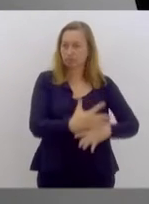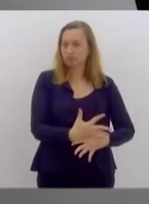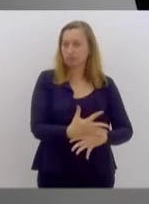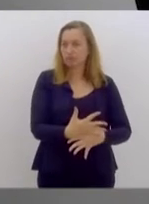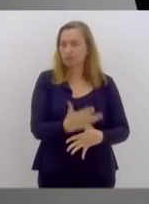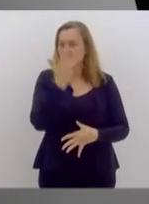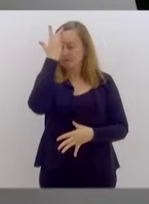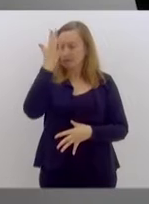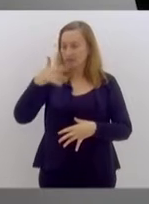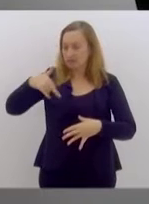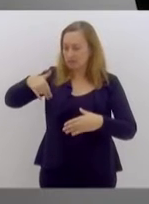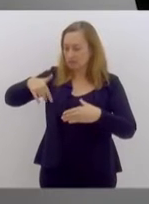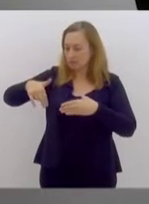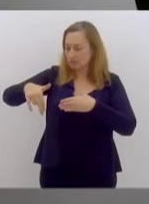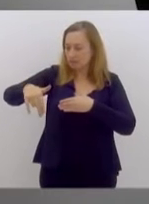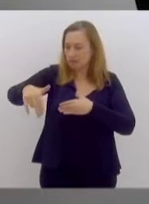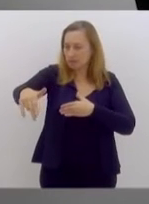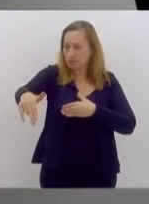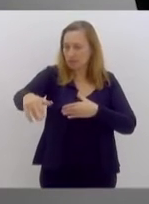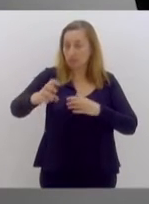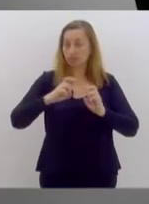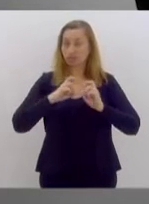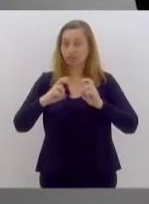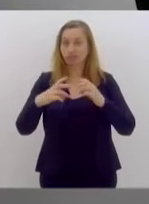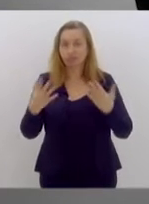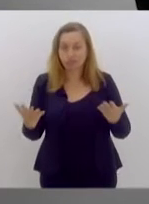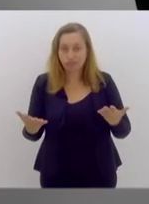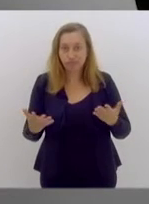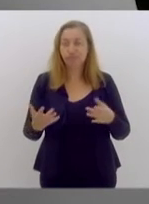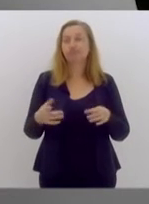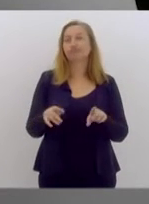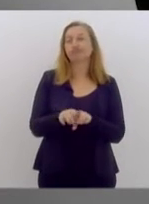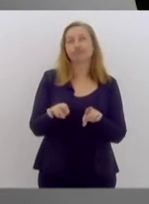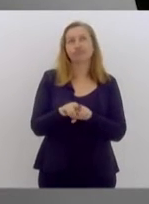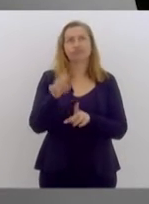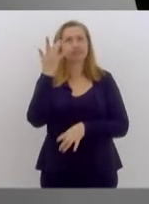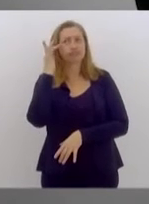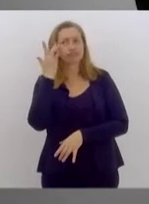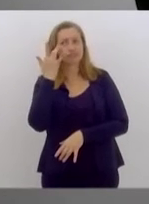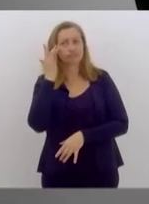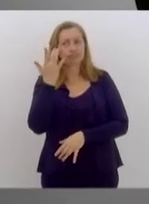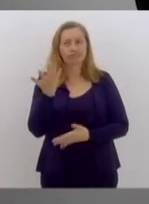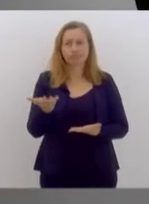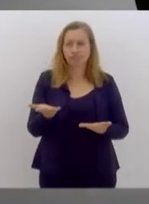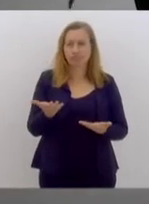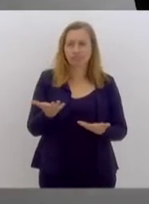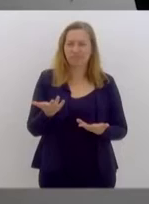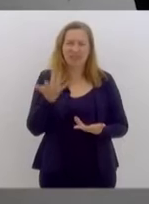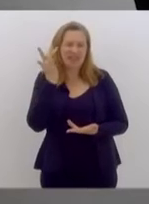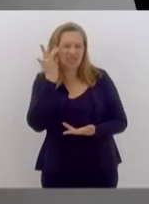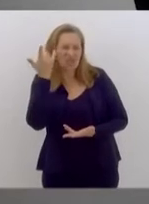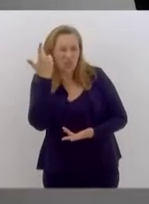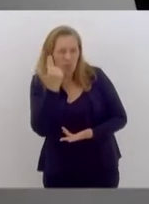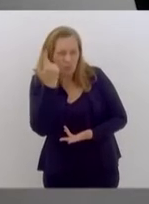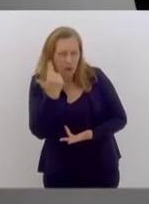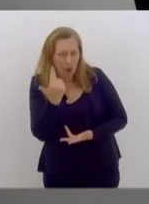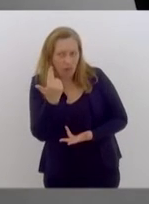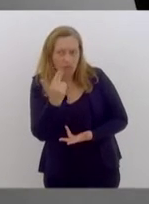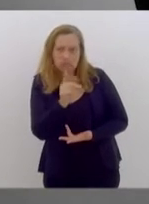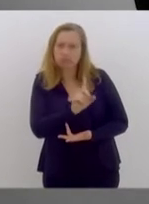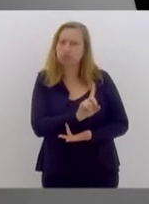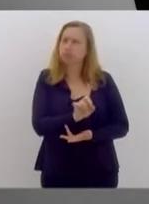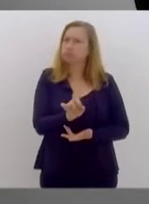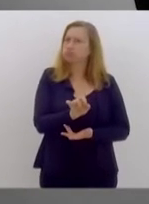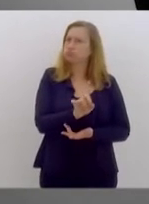diversas passagens em nível e também achando que isso deve ser tratado como até